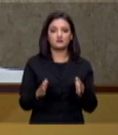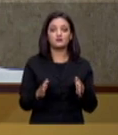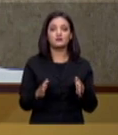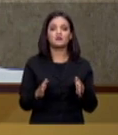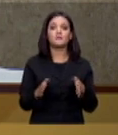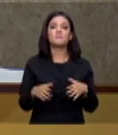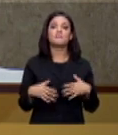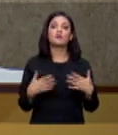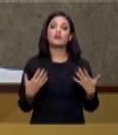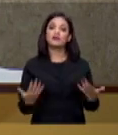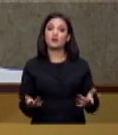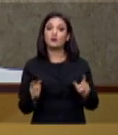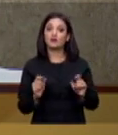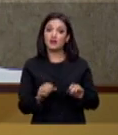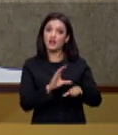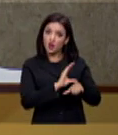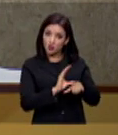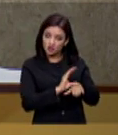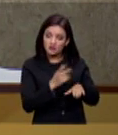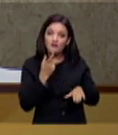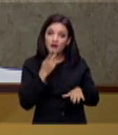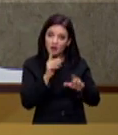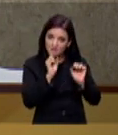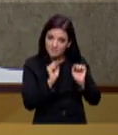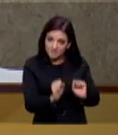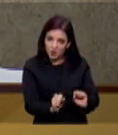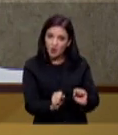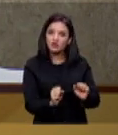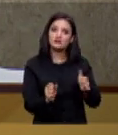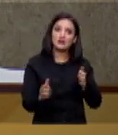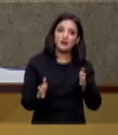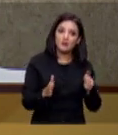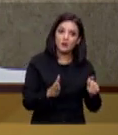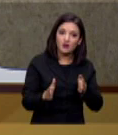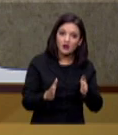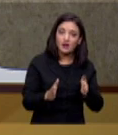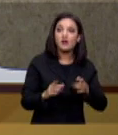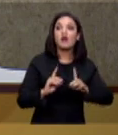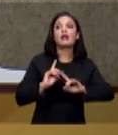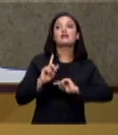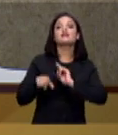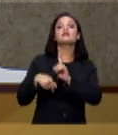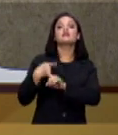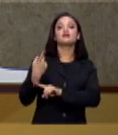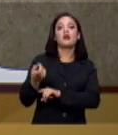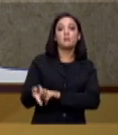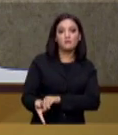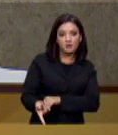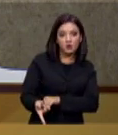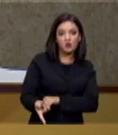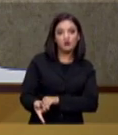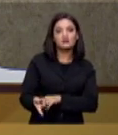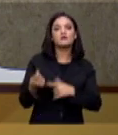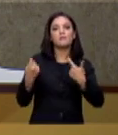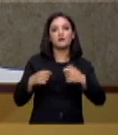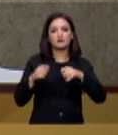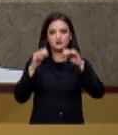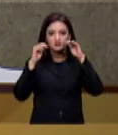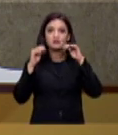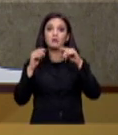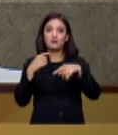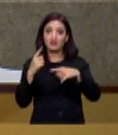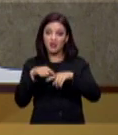prevê essa contratação temporária na pressuposição de que, posteriormente, será cumprido o postulado do